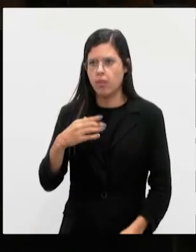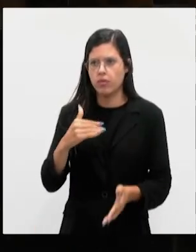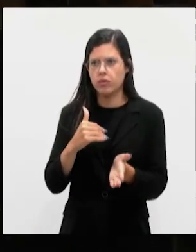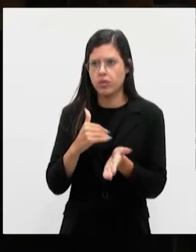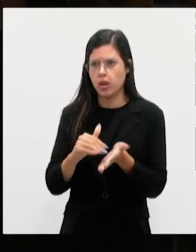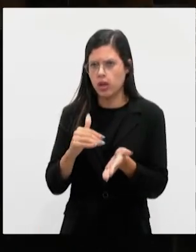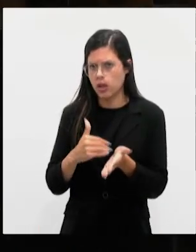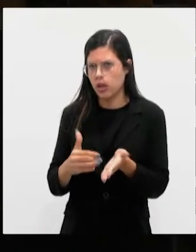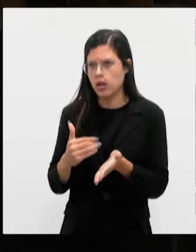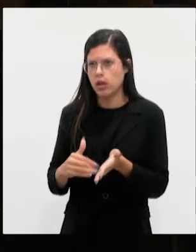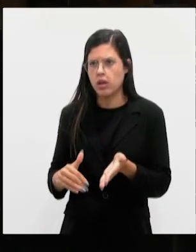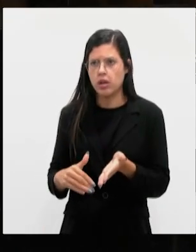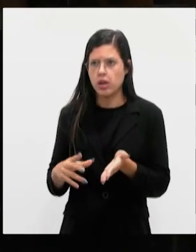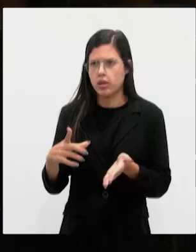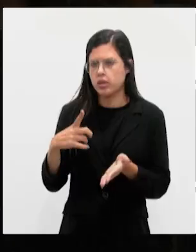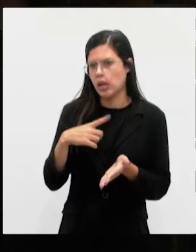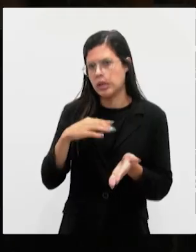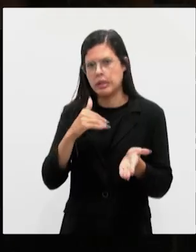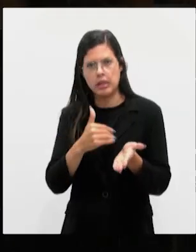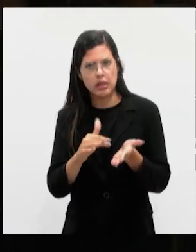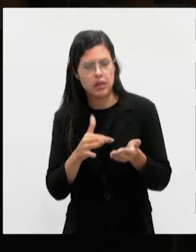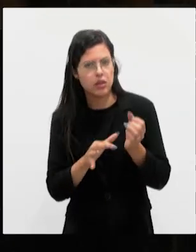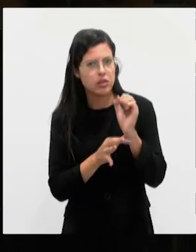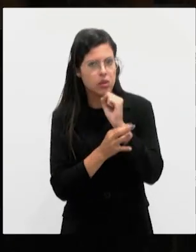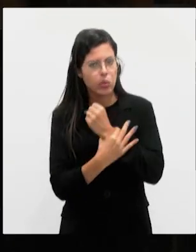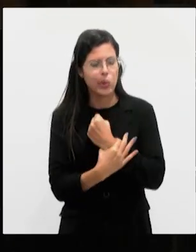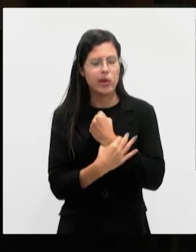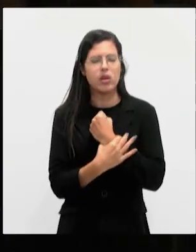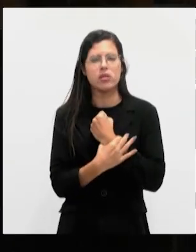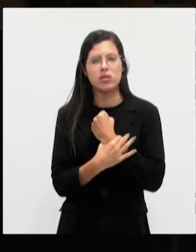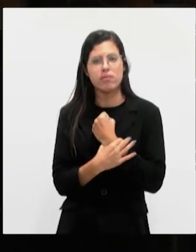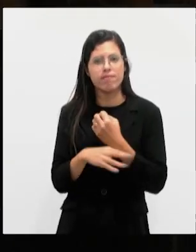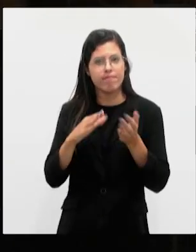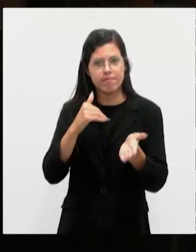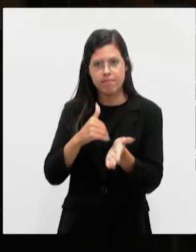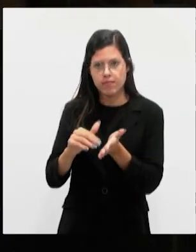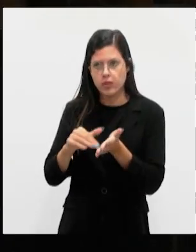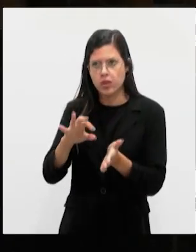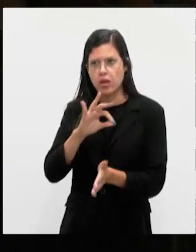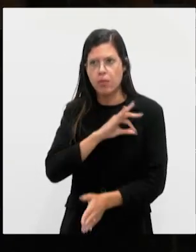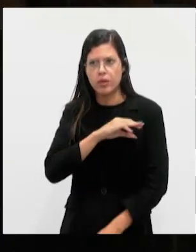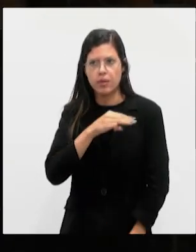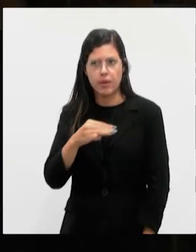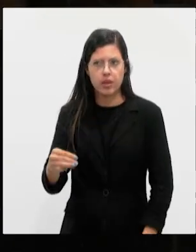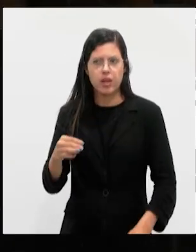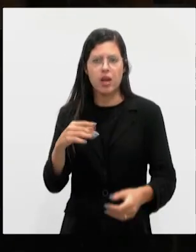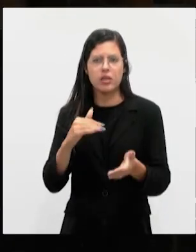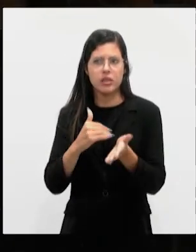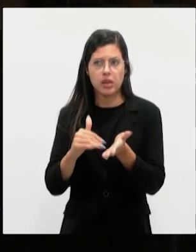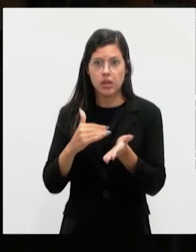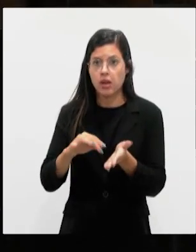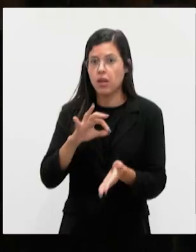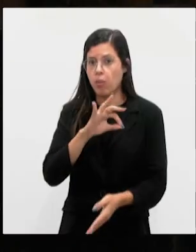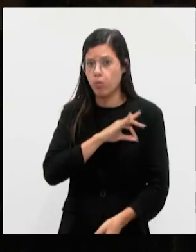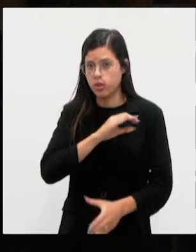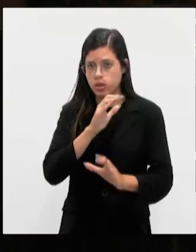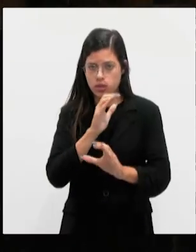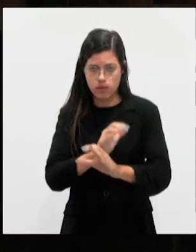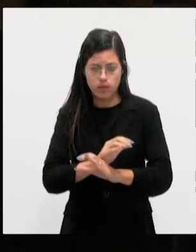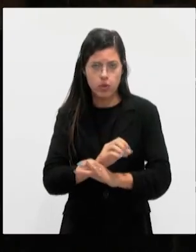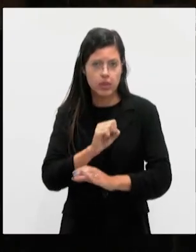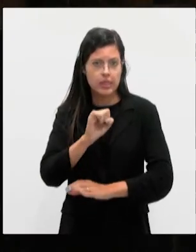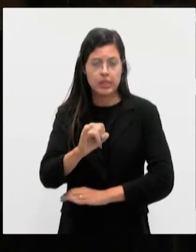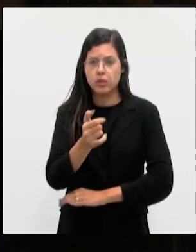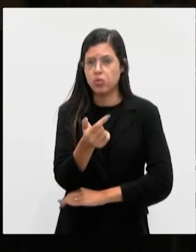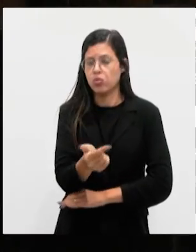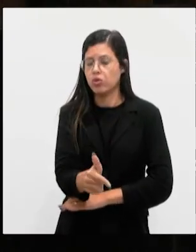não falta, tem secretaria de segurança, tem secretaria da polícia militar, tem secretaria da polícia civil. Se não